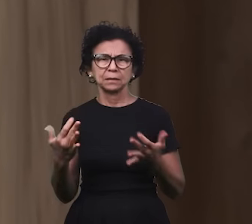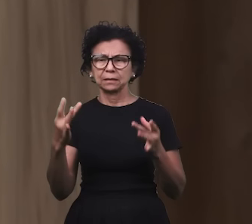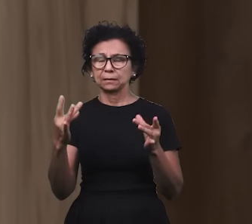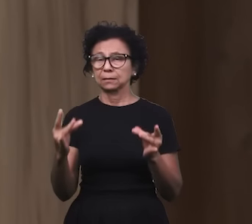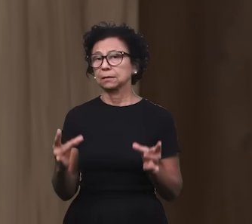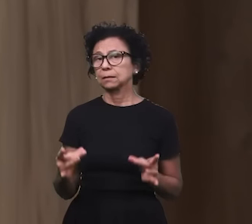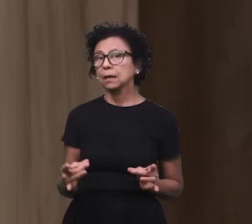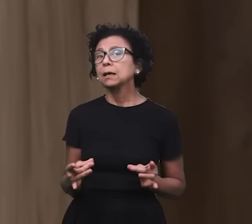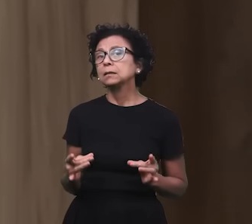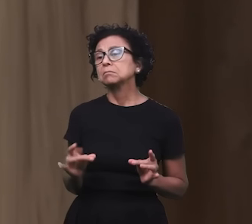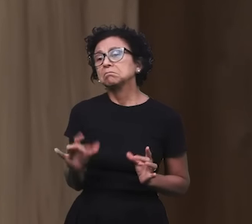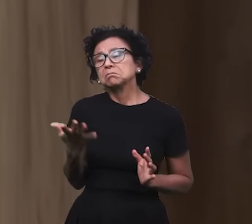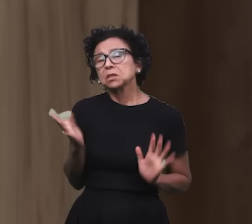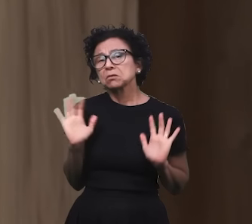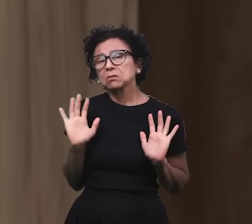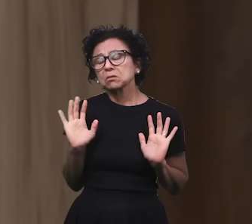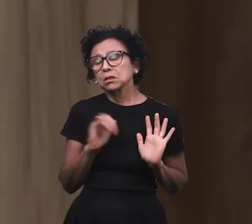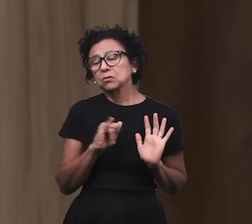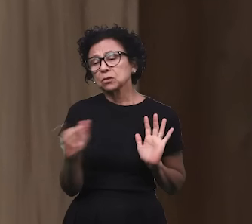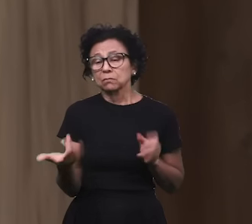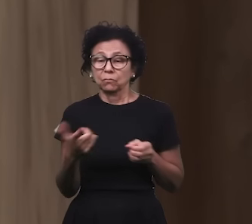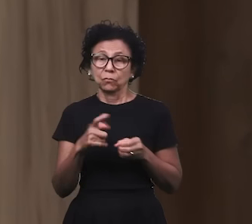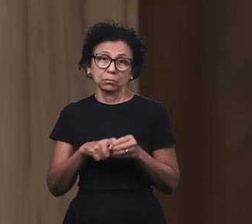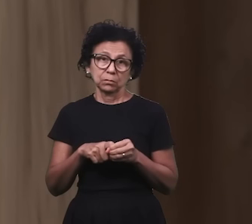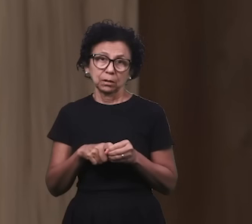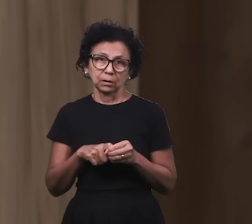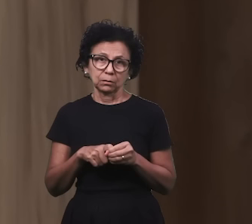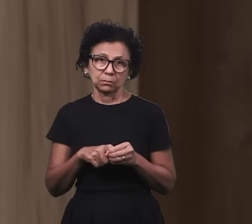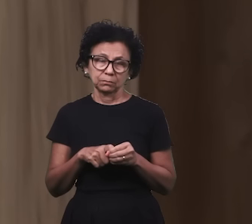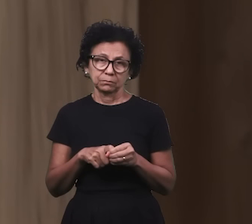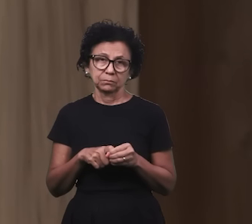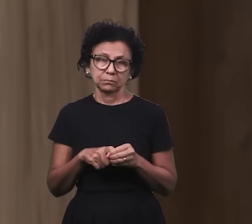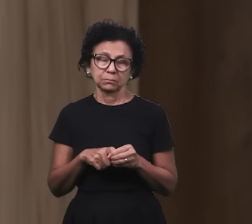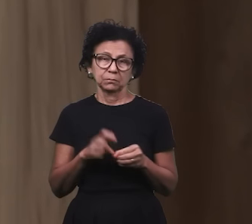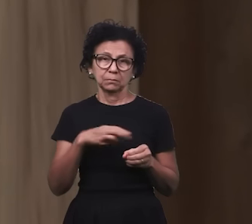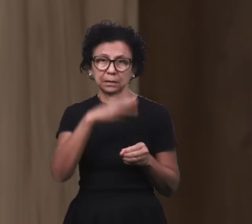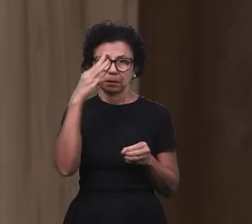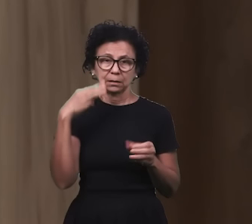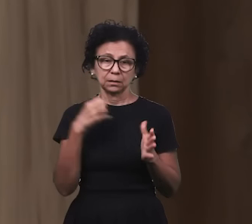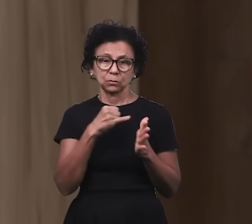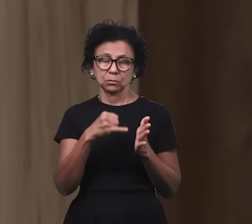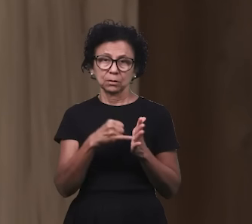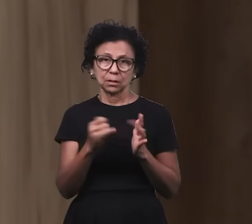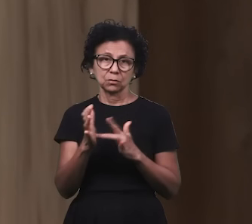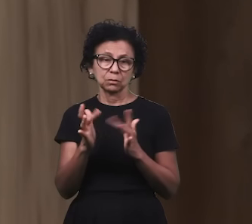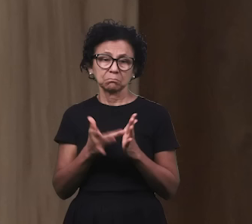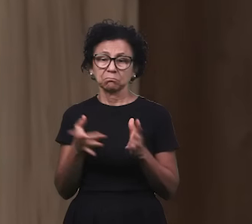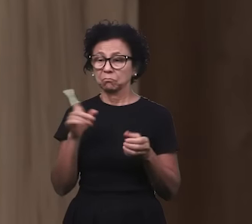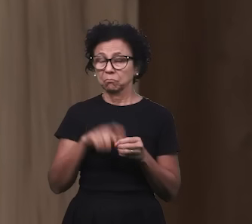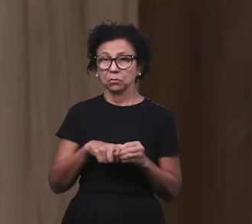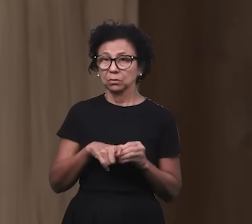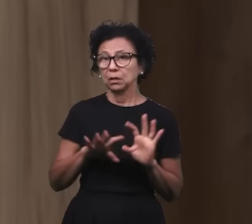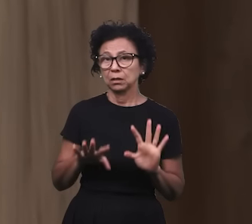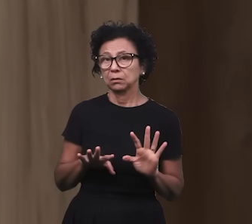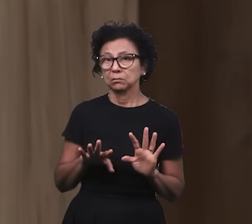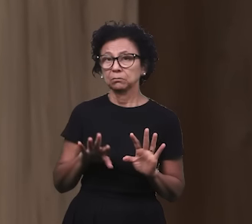né? Ele simplesmente diz que voltaram, né? Mas em Mateus disse que eles voltaram por divina revelação,